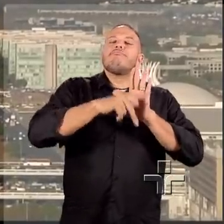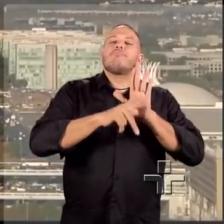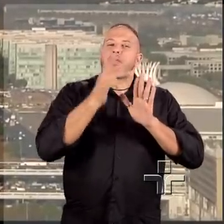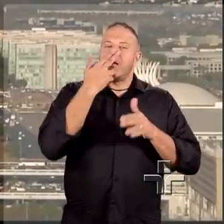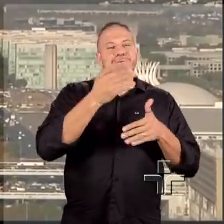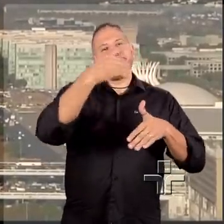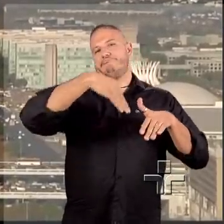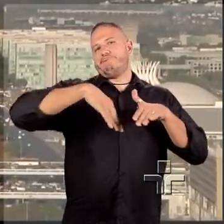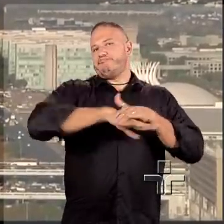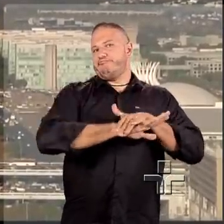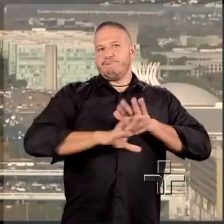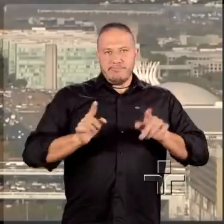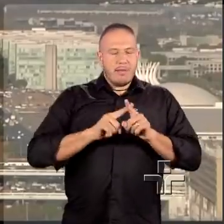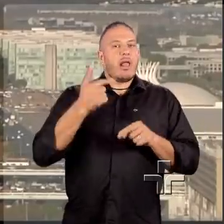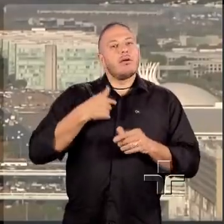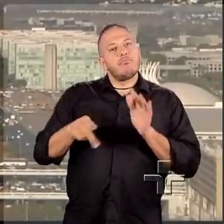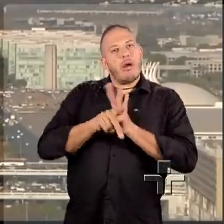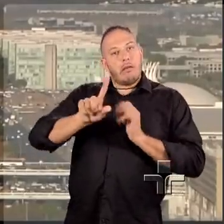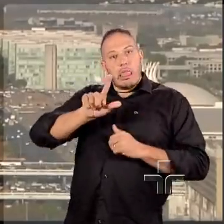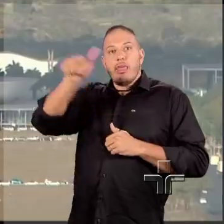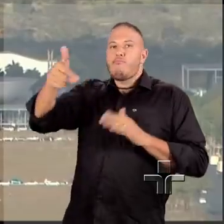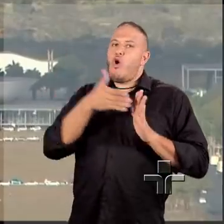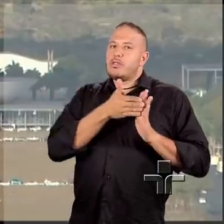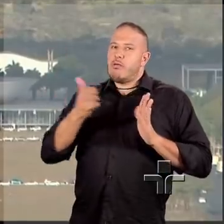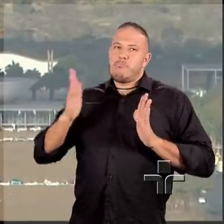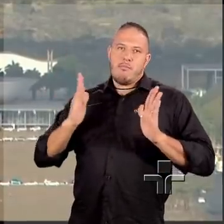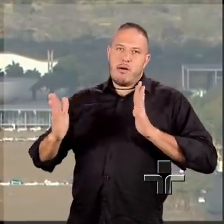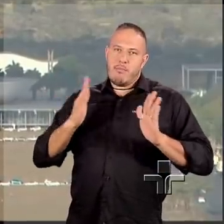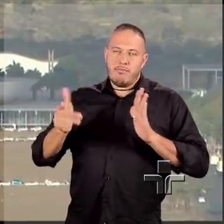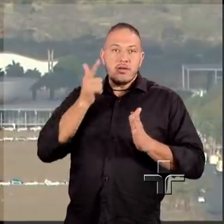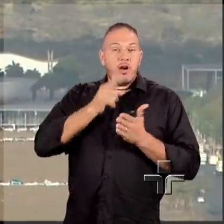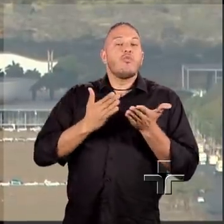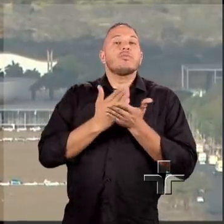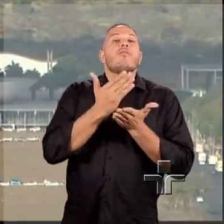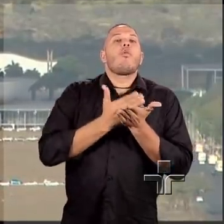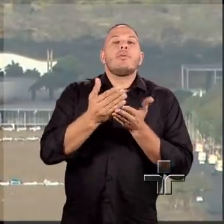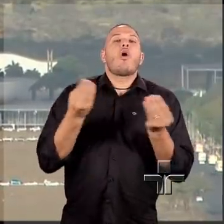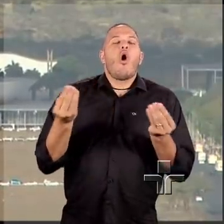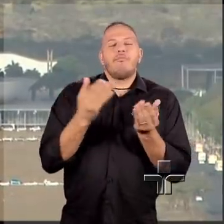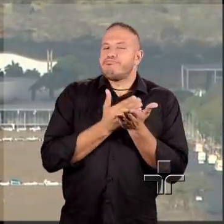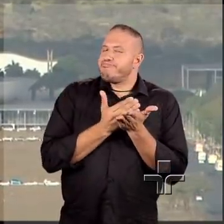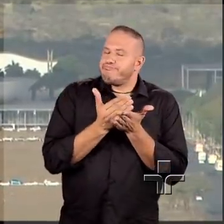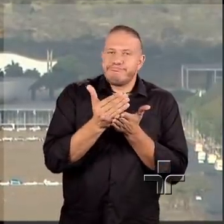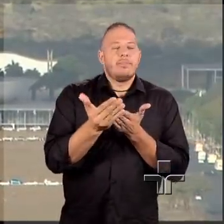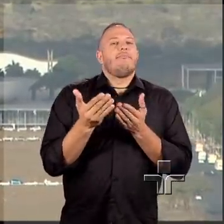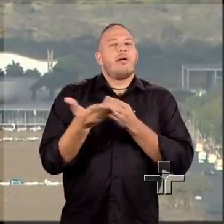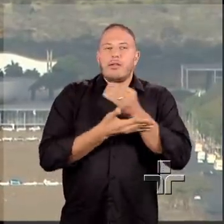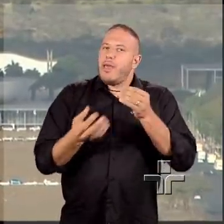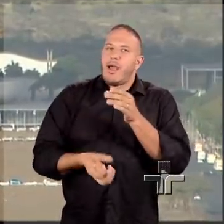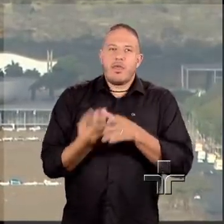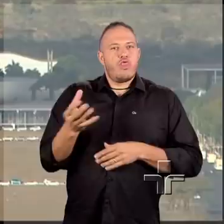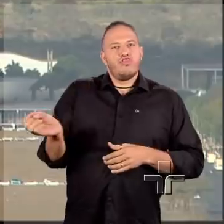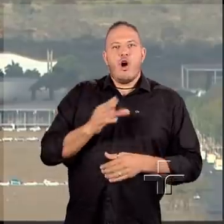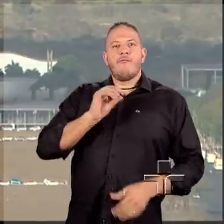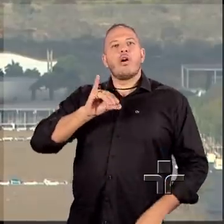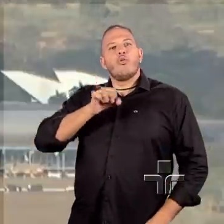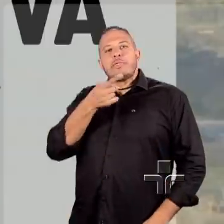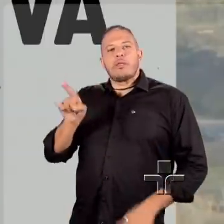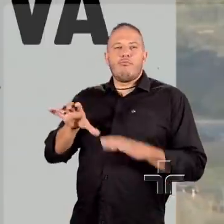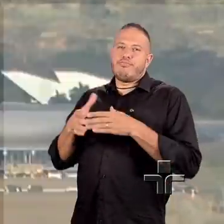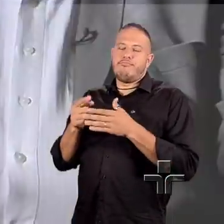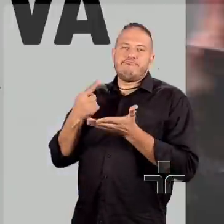arquivado para a próxima legislatura e sua tramitação vai começar do zero, com a criação de uma nova comissão.